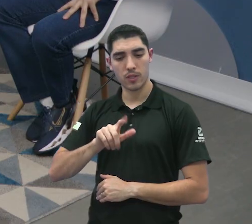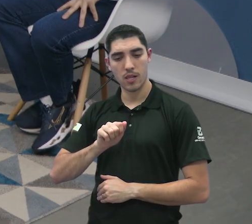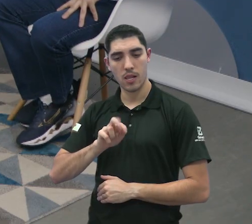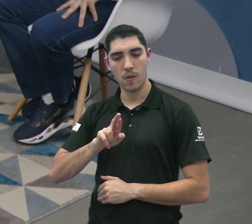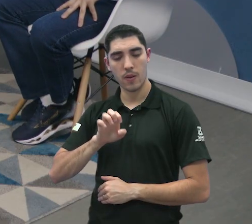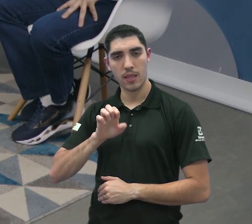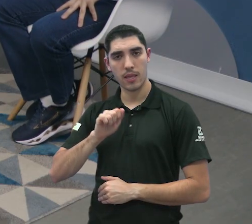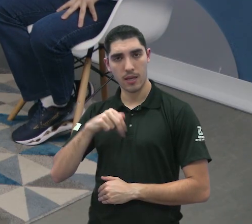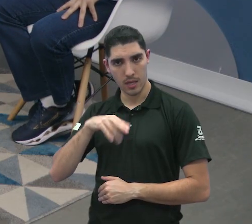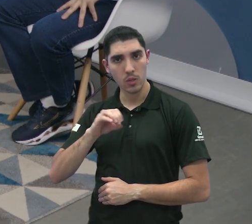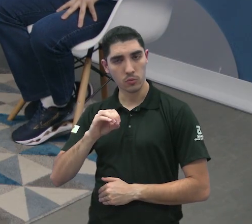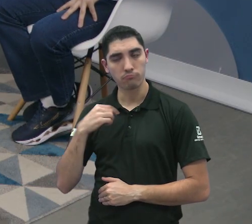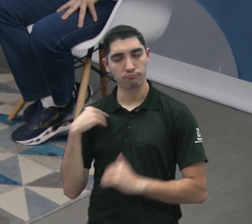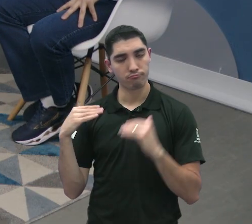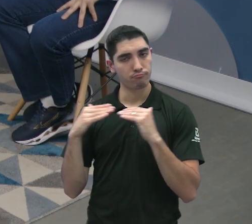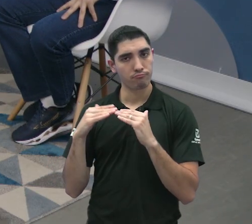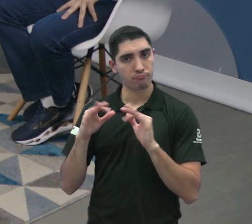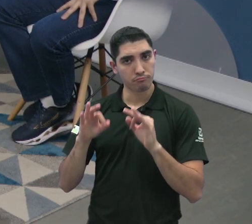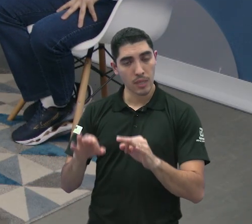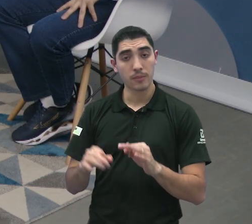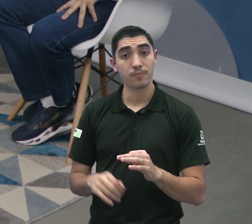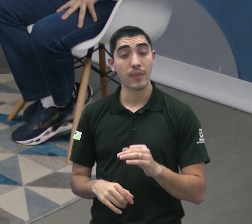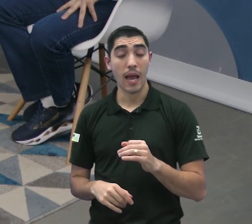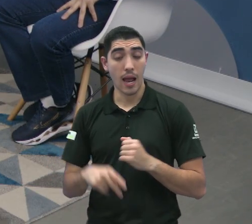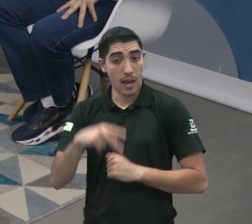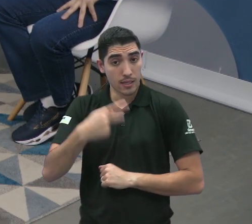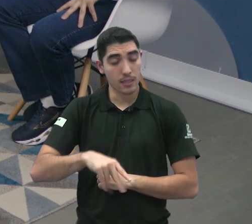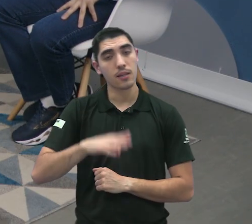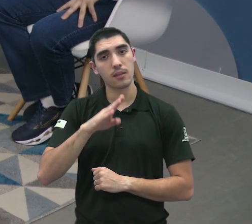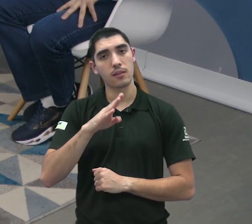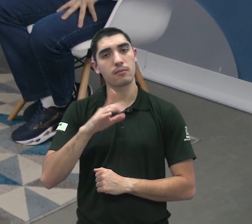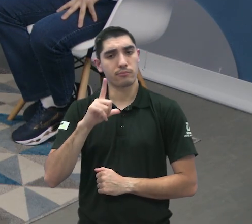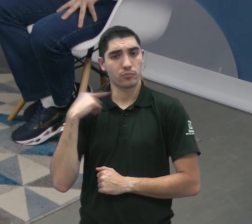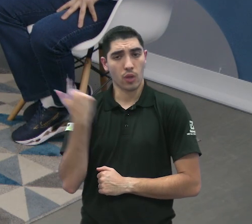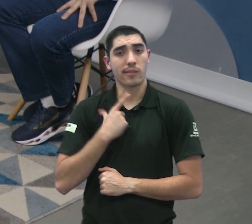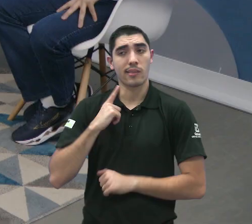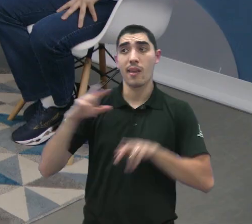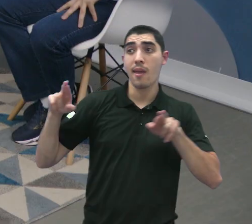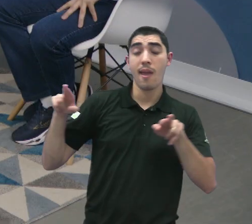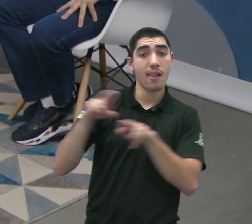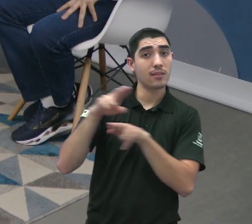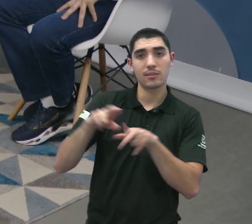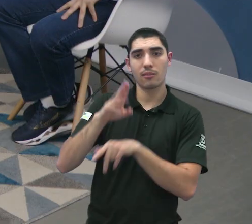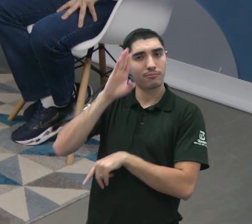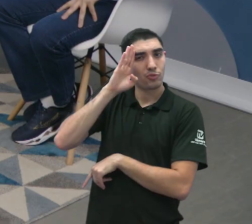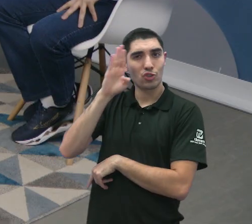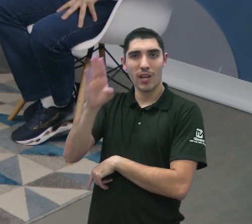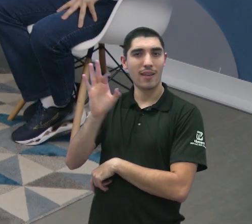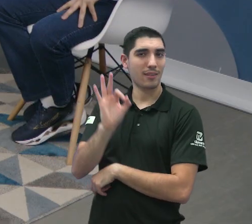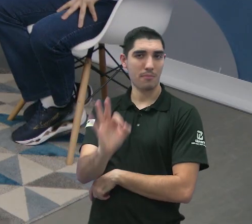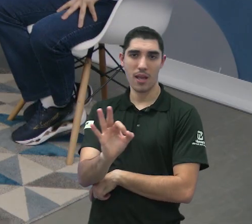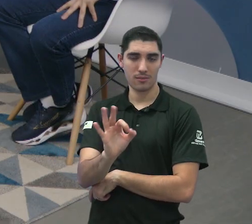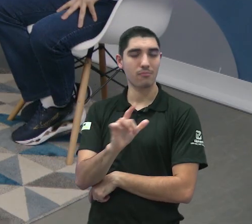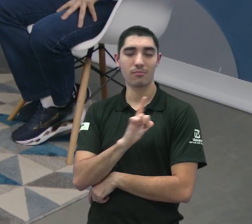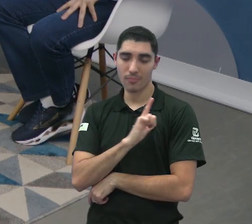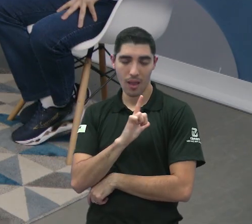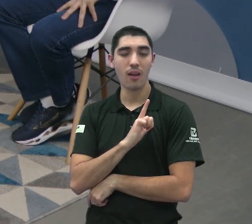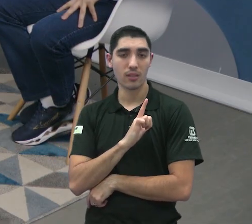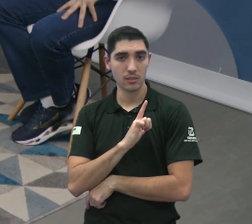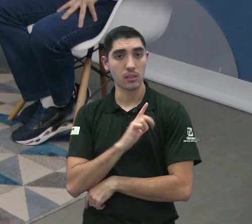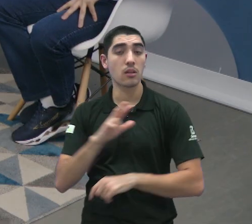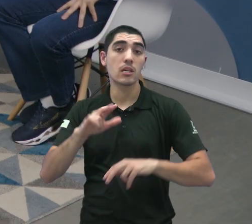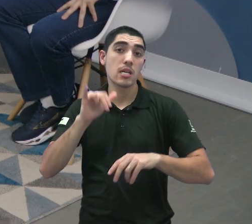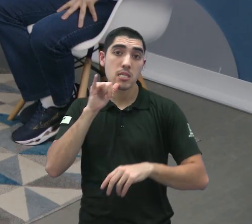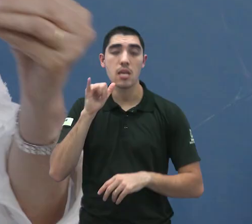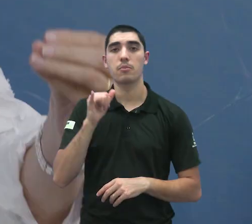acho que existe uma relação direta, né? Acho que nós já começamos a falar a respeito, né? Existe uma relação direta de uma ação que acontece